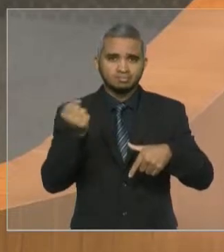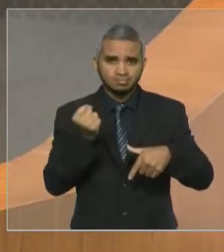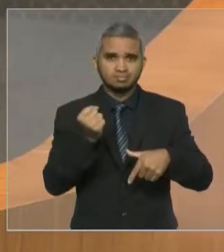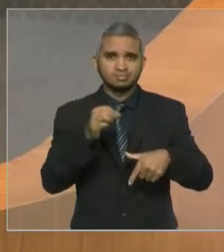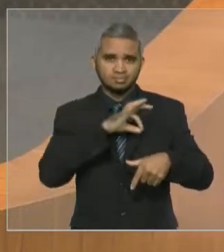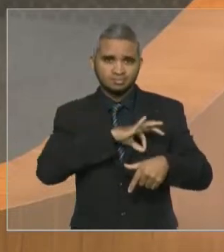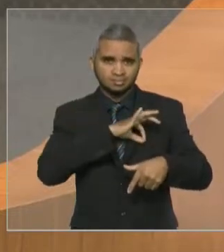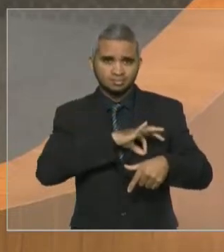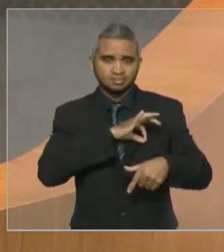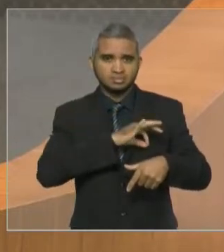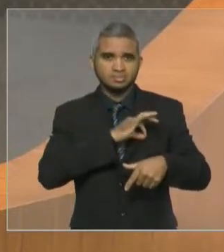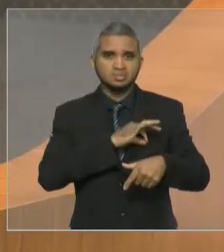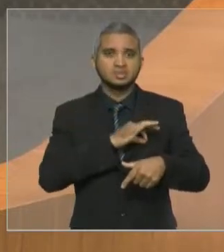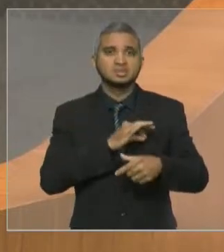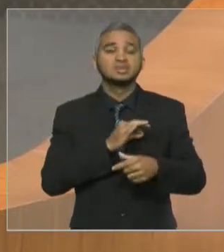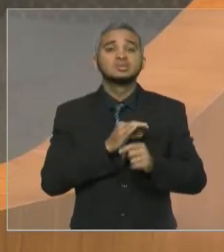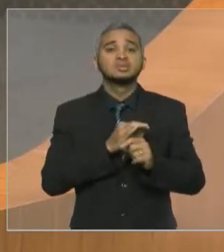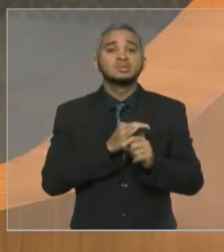e arrecadam